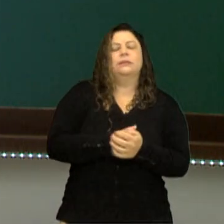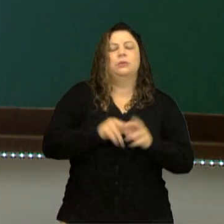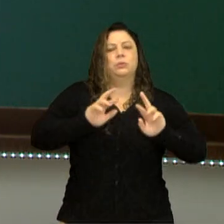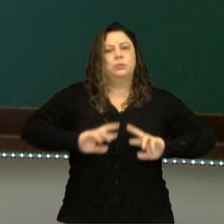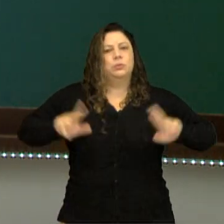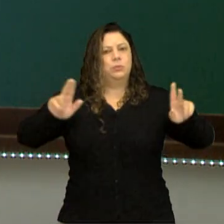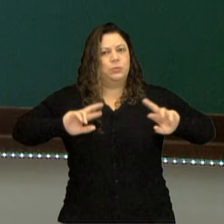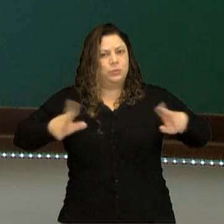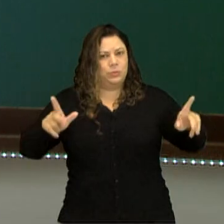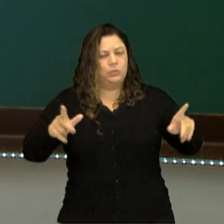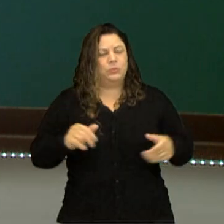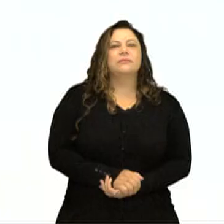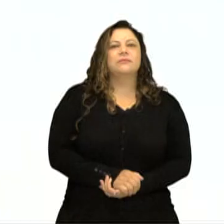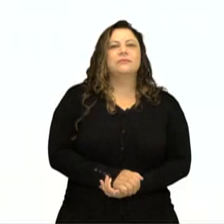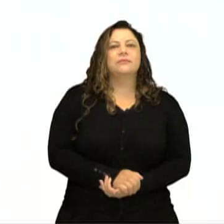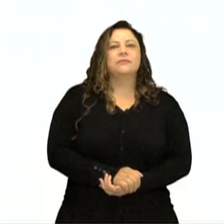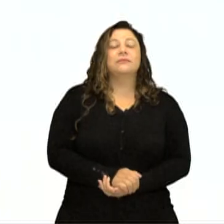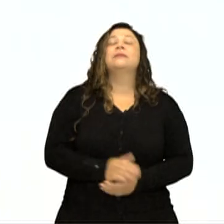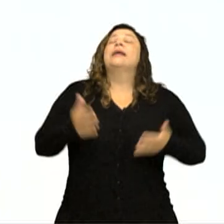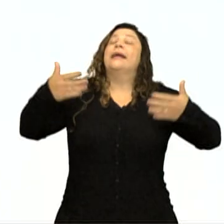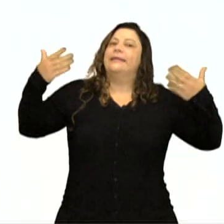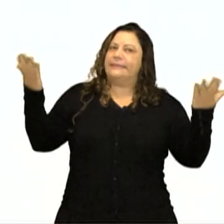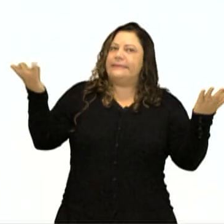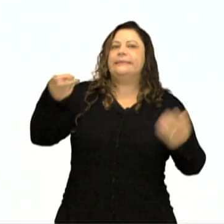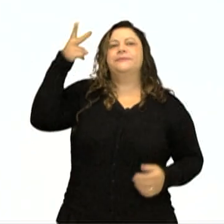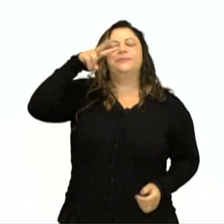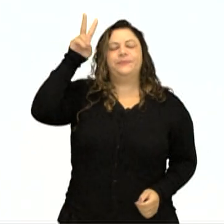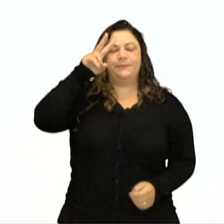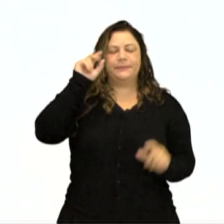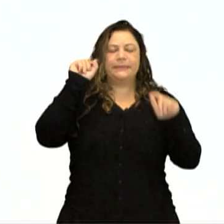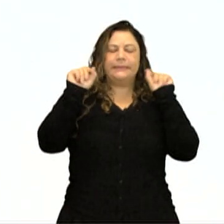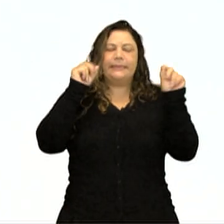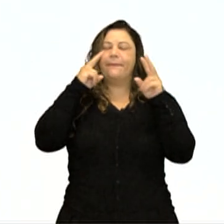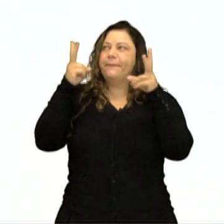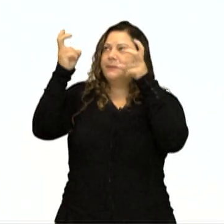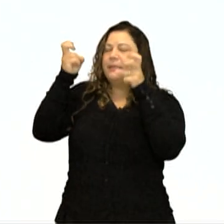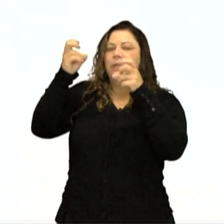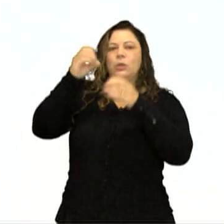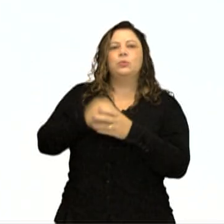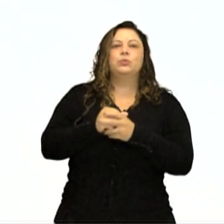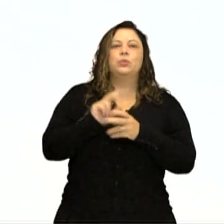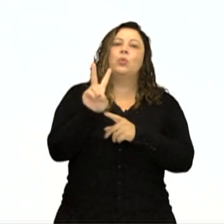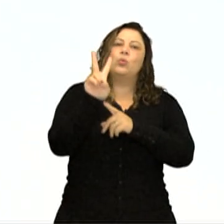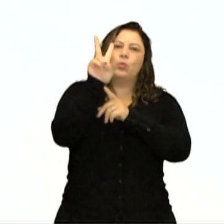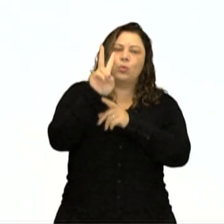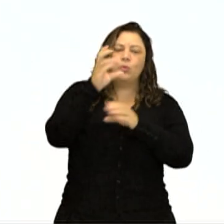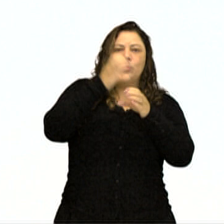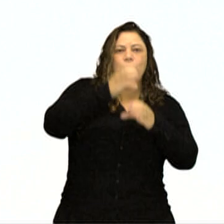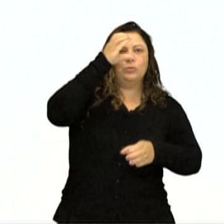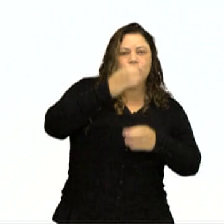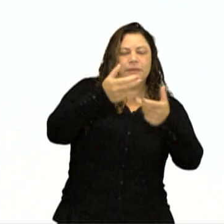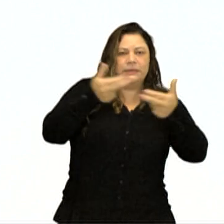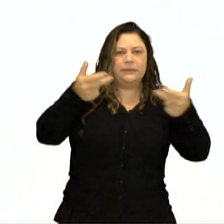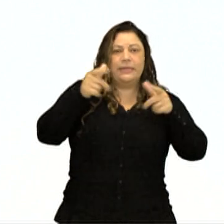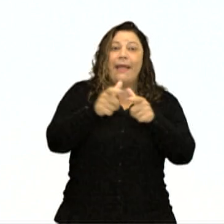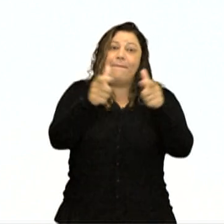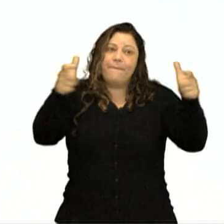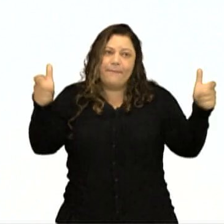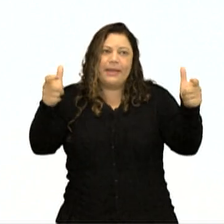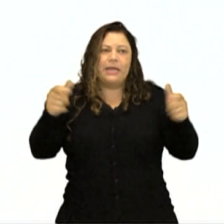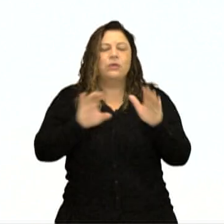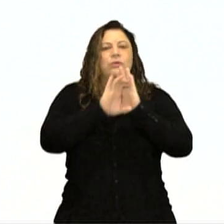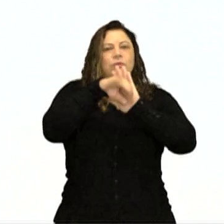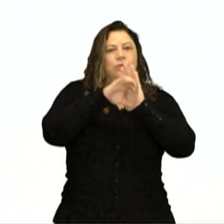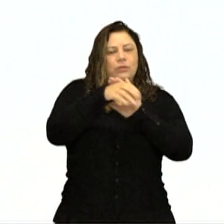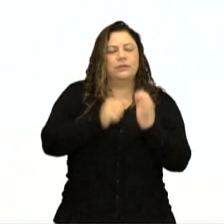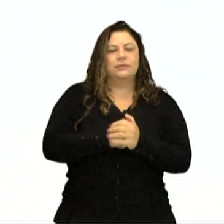redondos e poliedros. Bem, relembrando o volume de um cilindro, como a maioria dos sólidos, eles vão ter esse